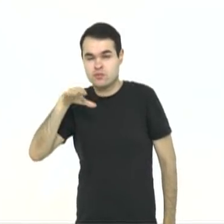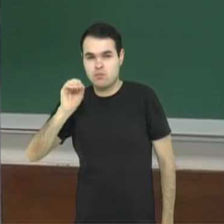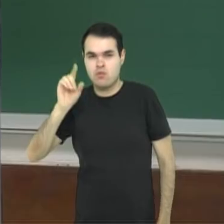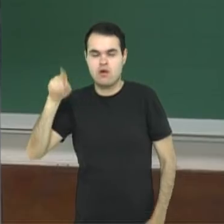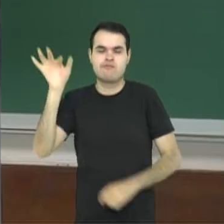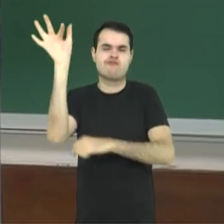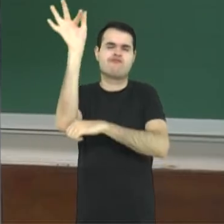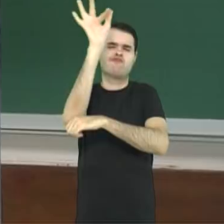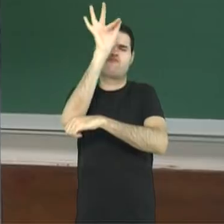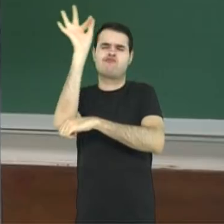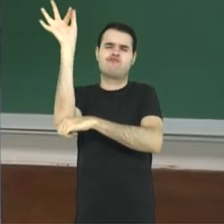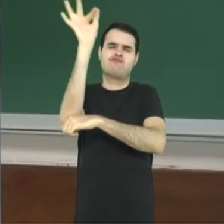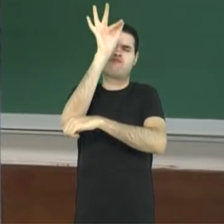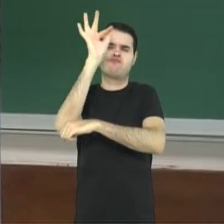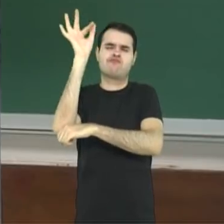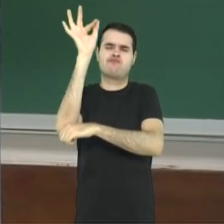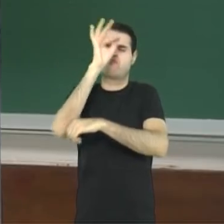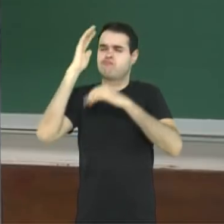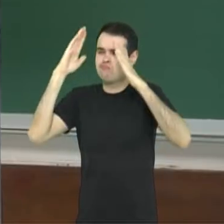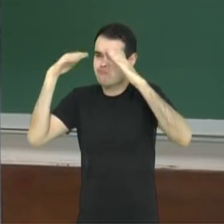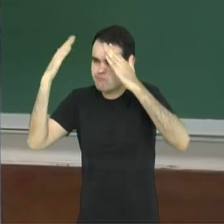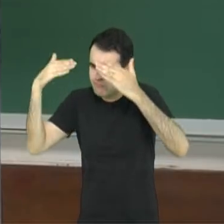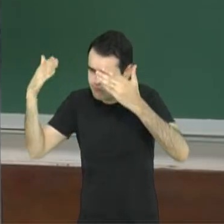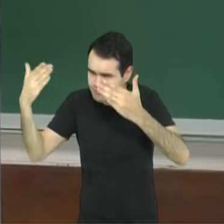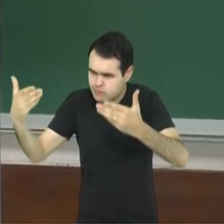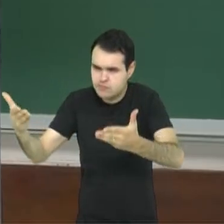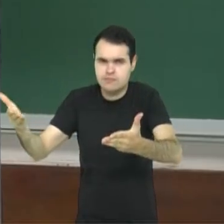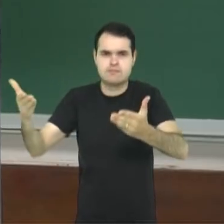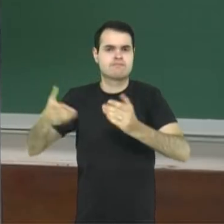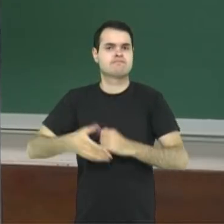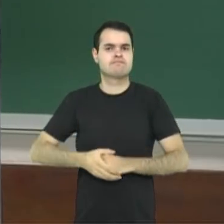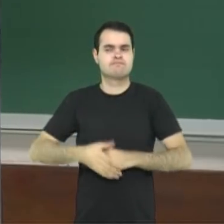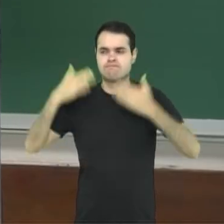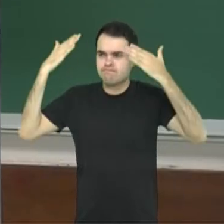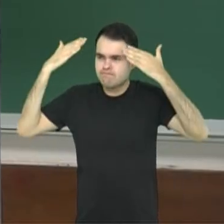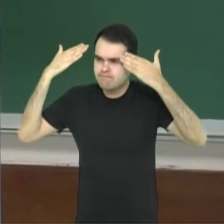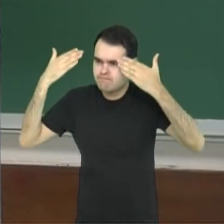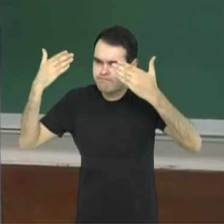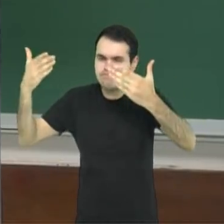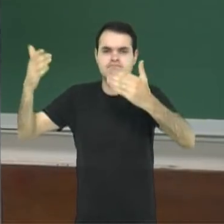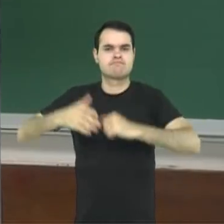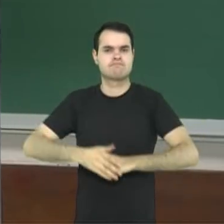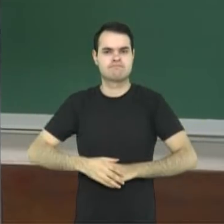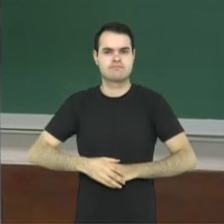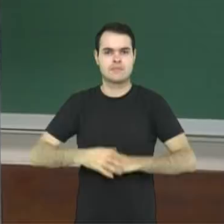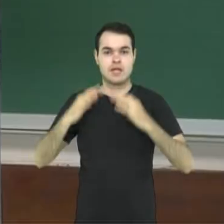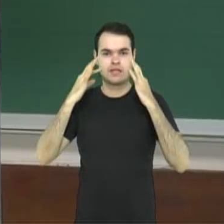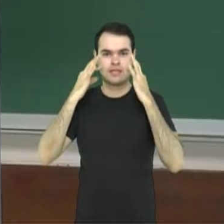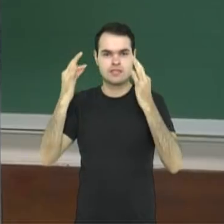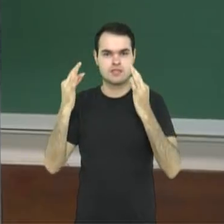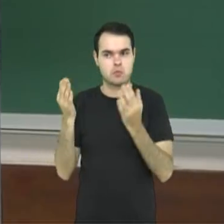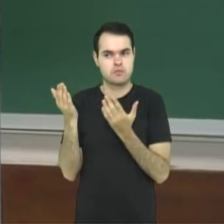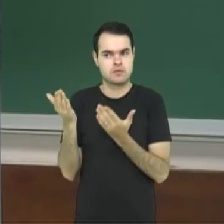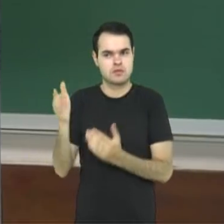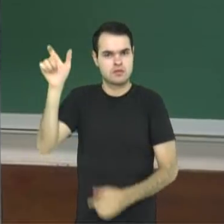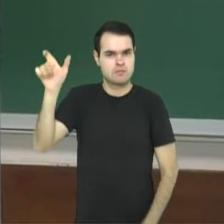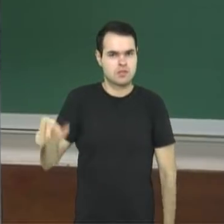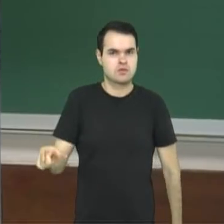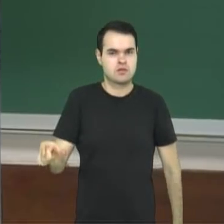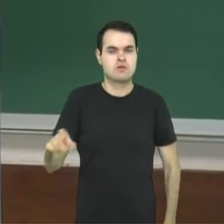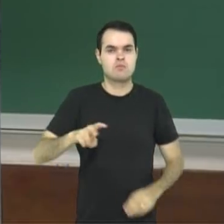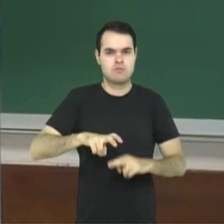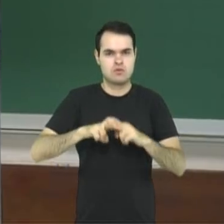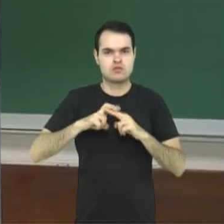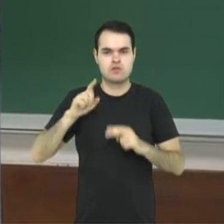formal, né, muito formal para se dirigir a alguém, né, chamando a atenção dessa pessoa, né, e é isso que a gente chama de vocativo